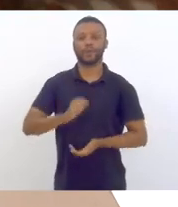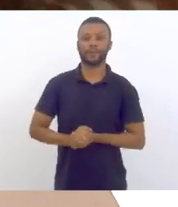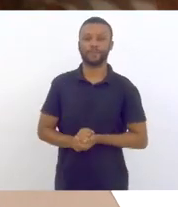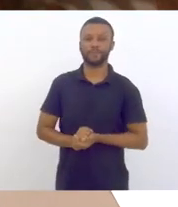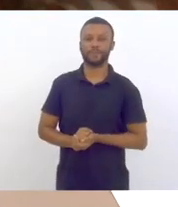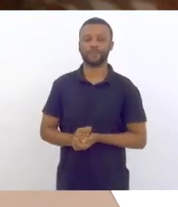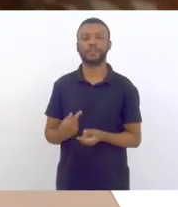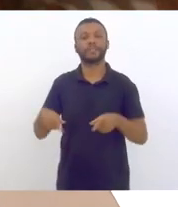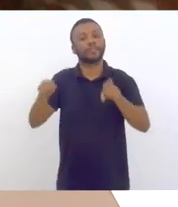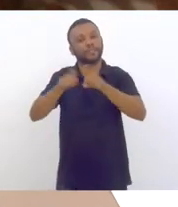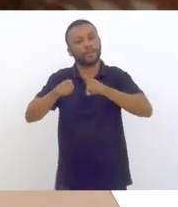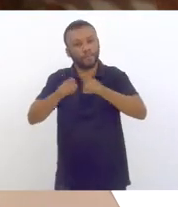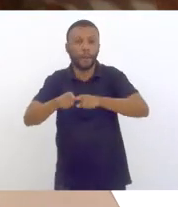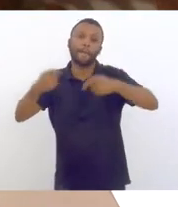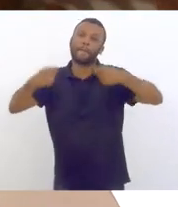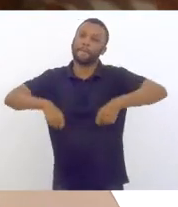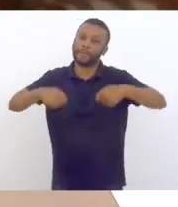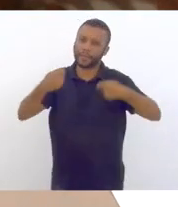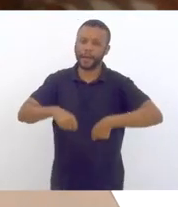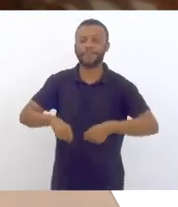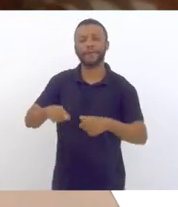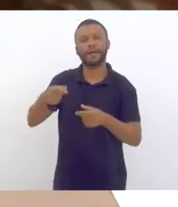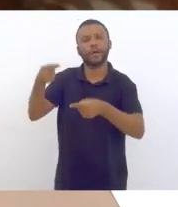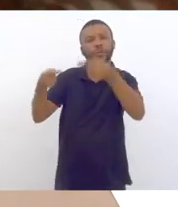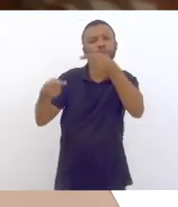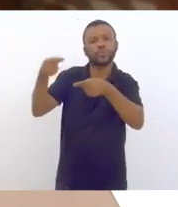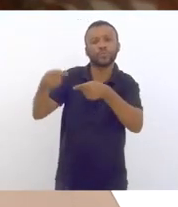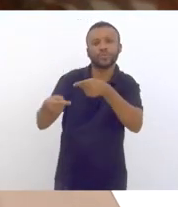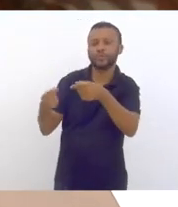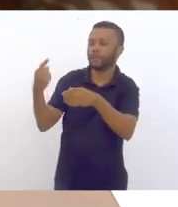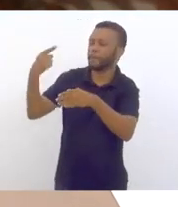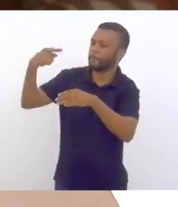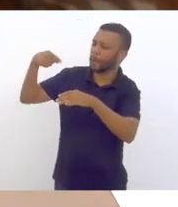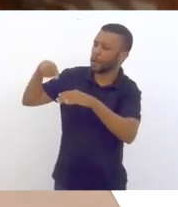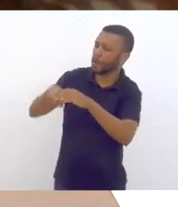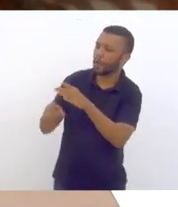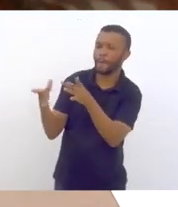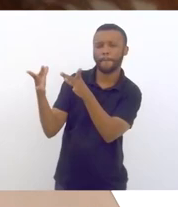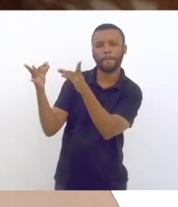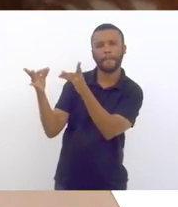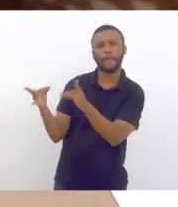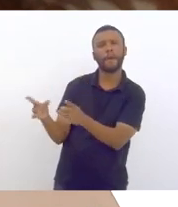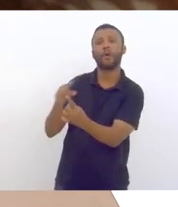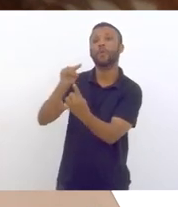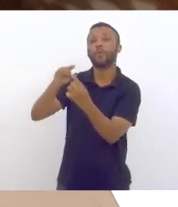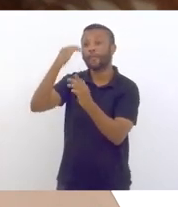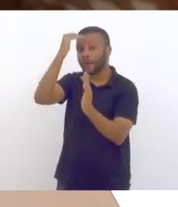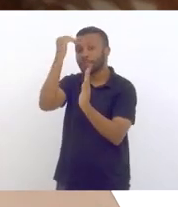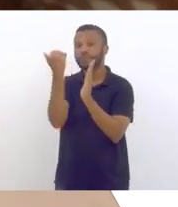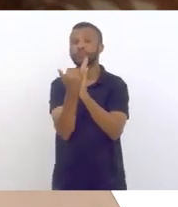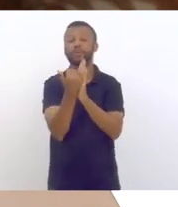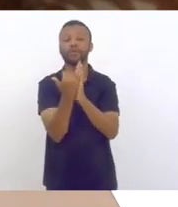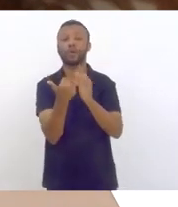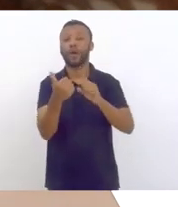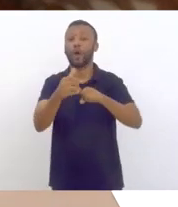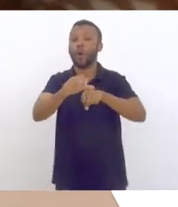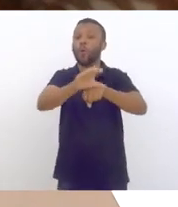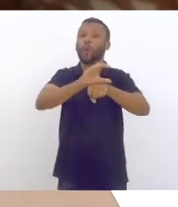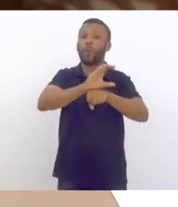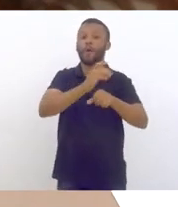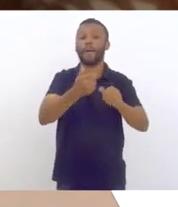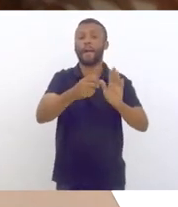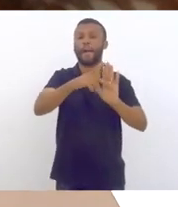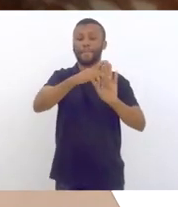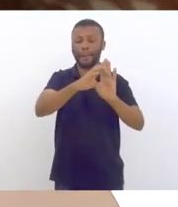também aprofundar estudos para cumprir a emenda constitucional 108